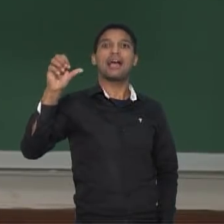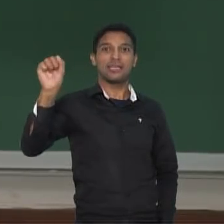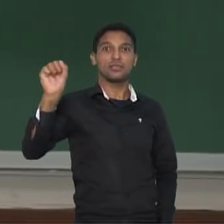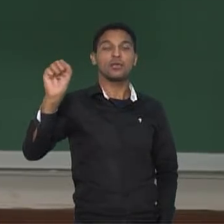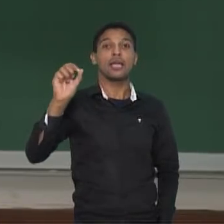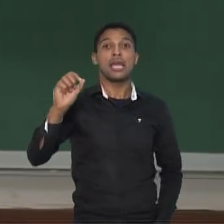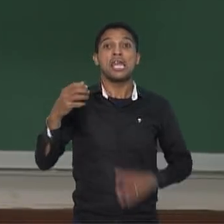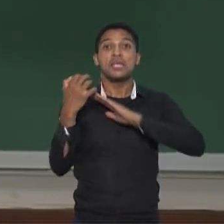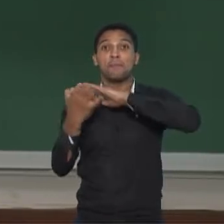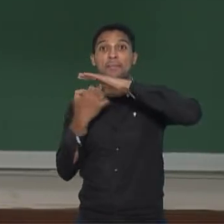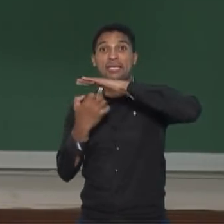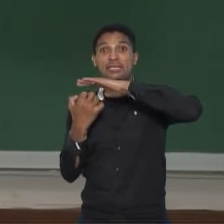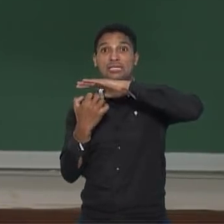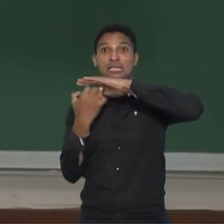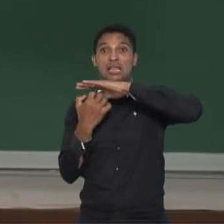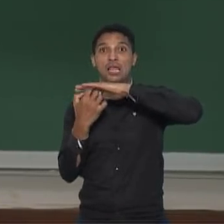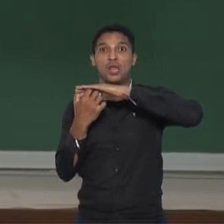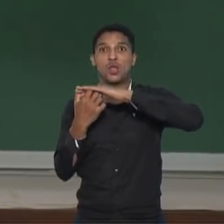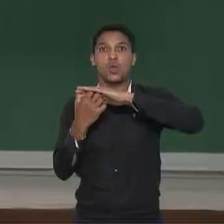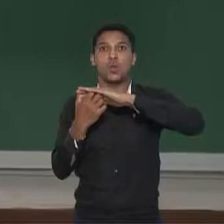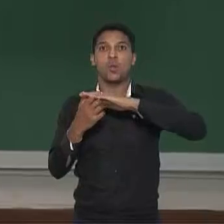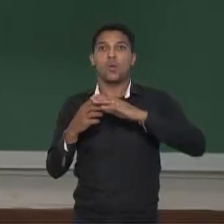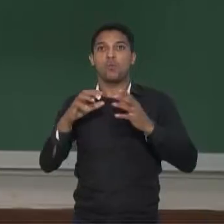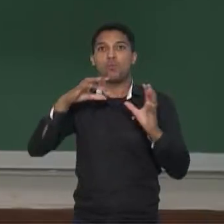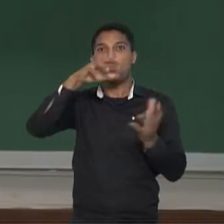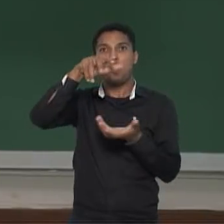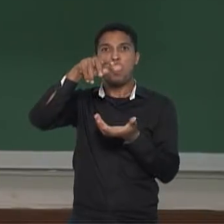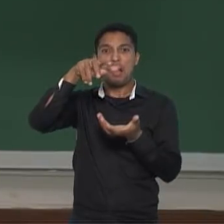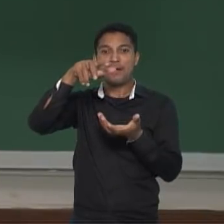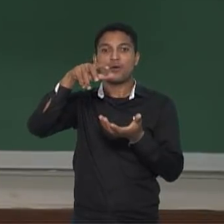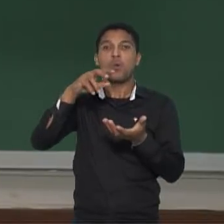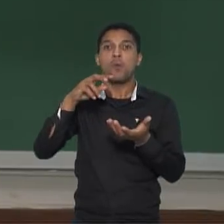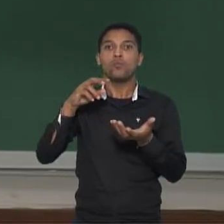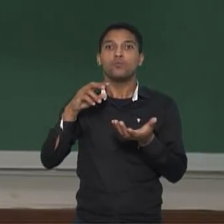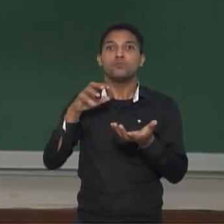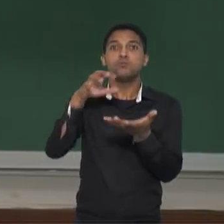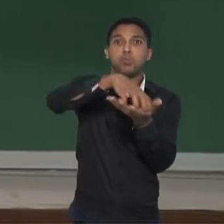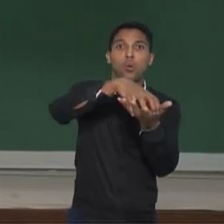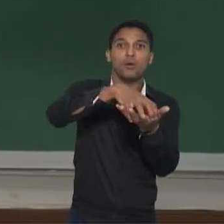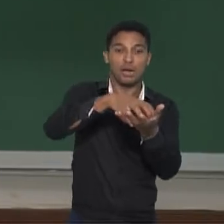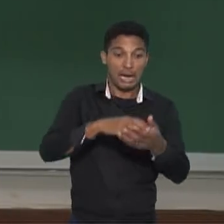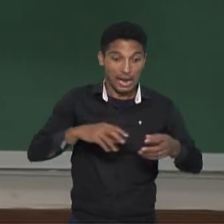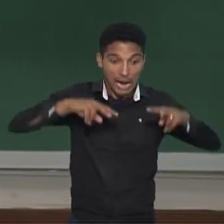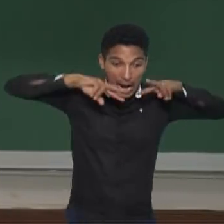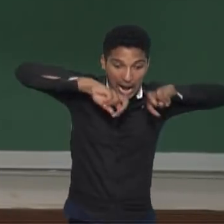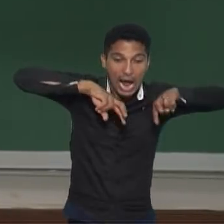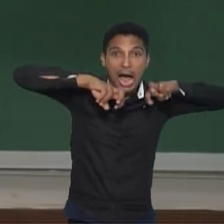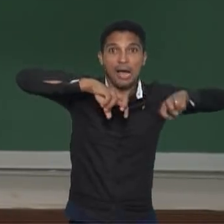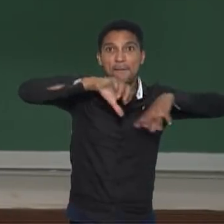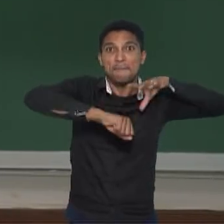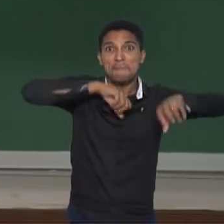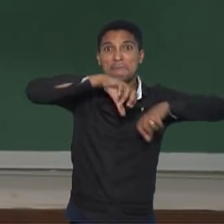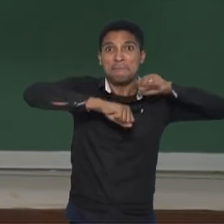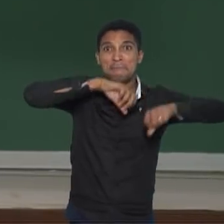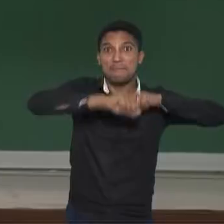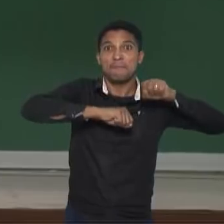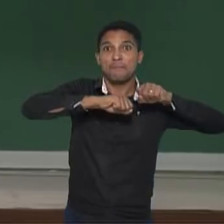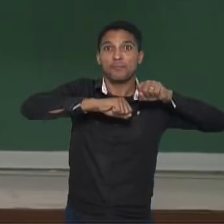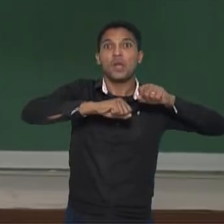questão socioambiental com o mundo do trabalho, né? Mas essa está trazendo um pouquinho do que a gente disse antes.